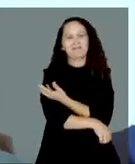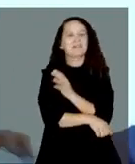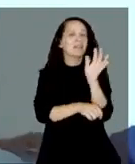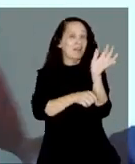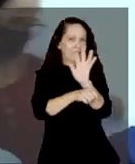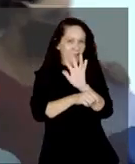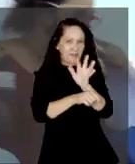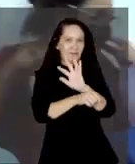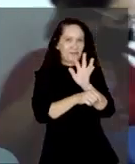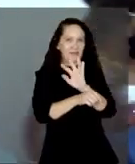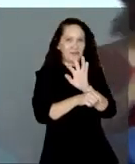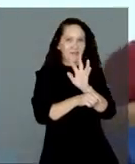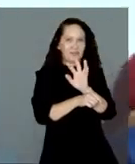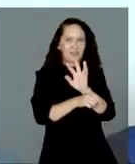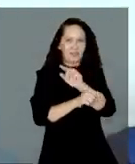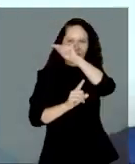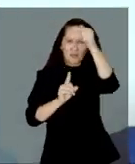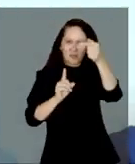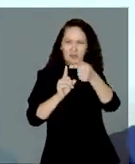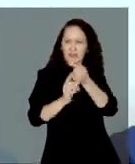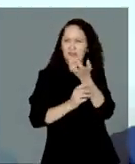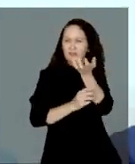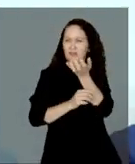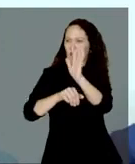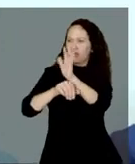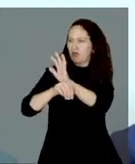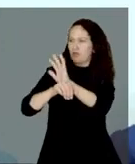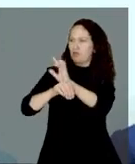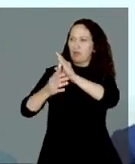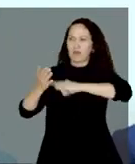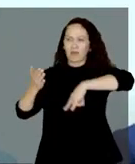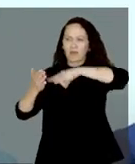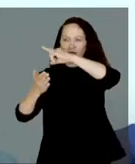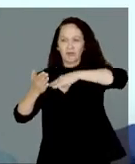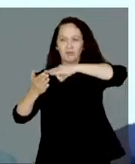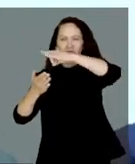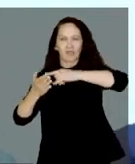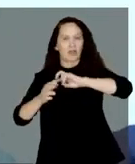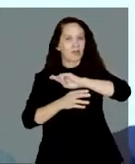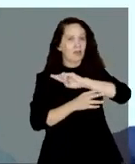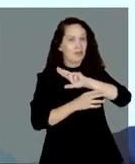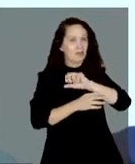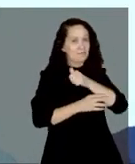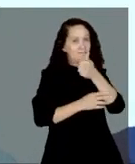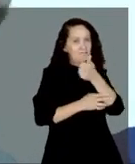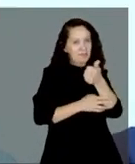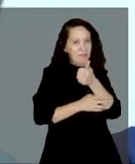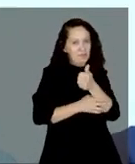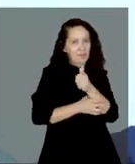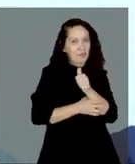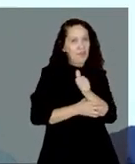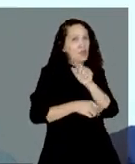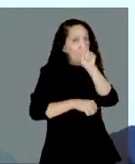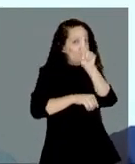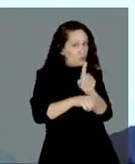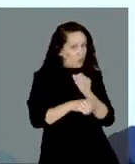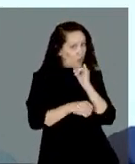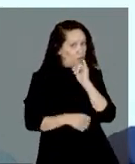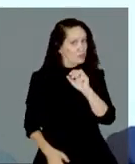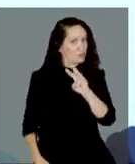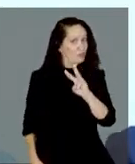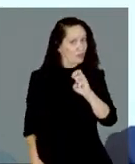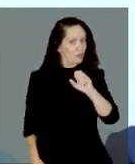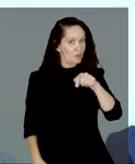que eu percebo nesse filme, porque esse filme é mais verdadeiro